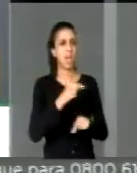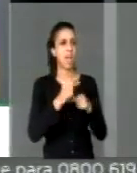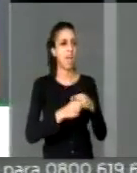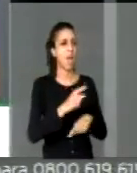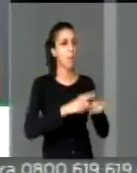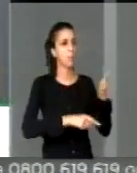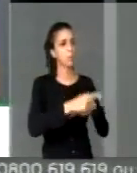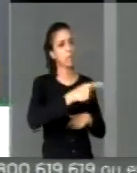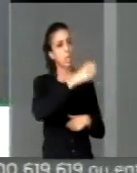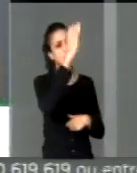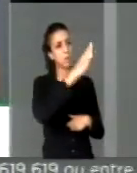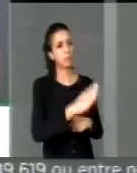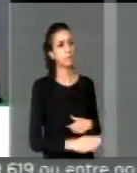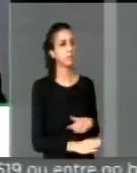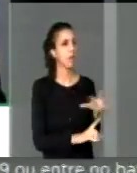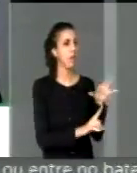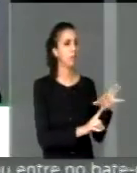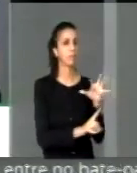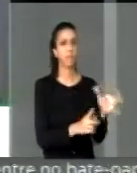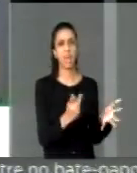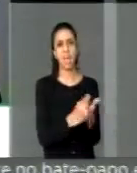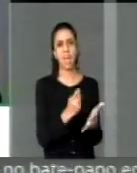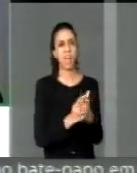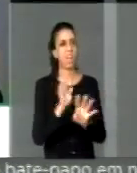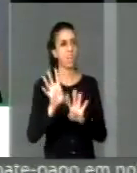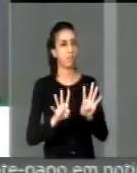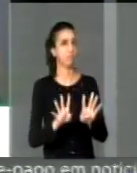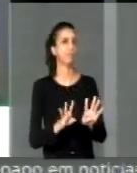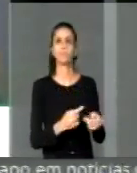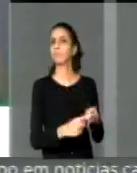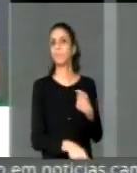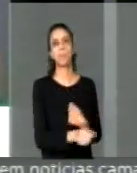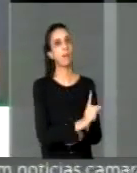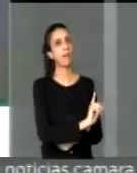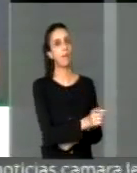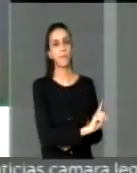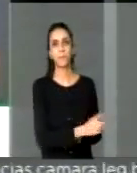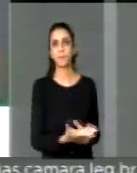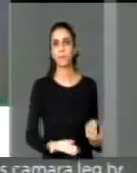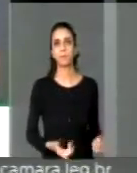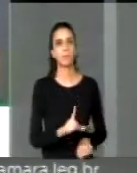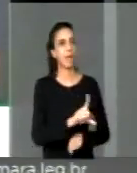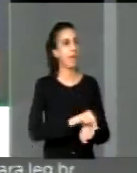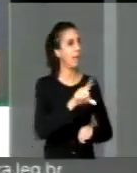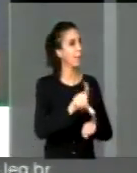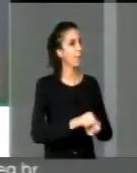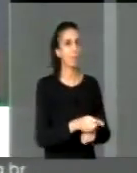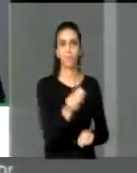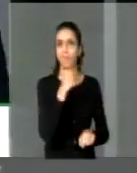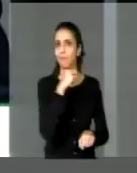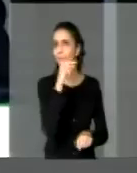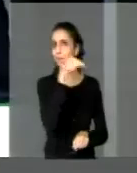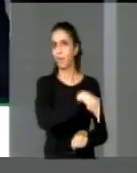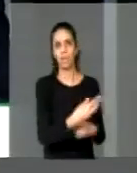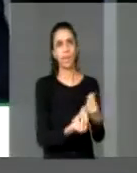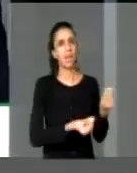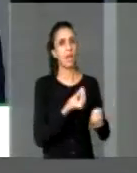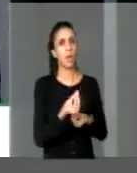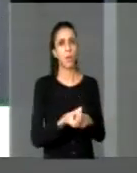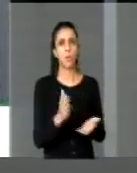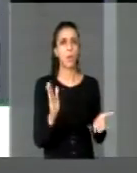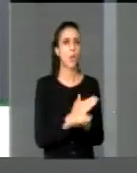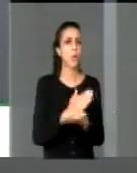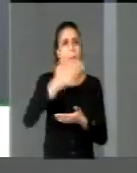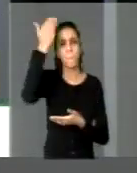negativamente nos resultados dos leilões são frágeis, não suportam argumento técnico, o menor argumento